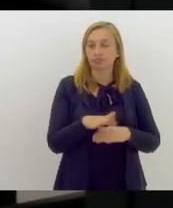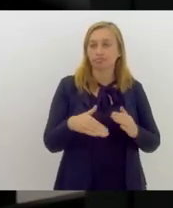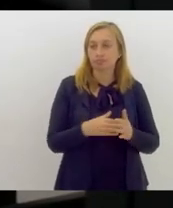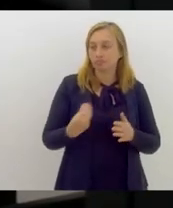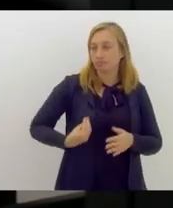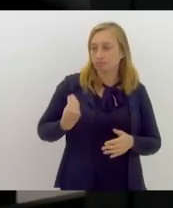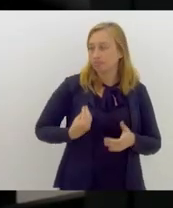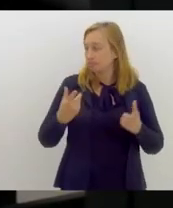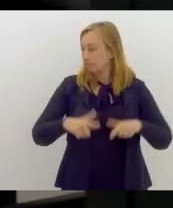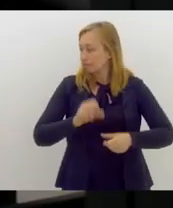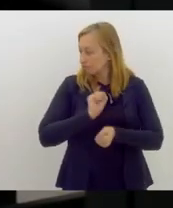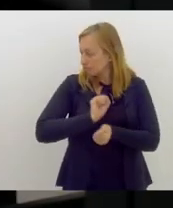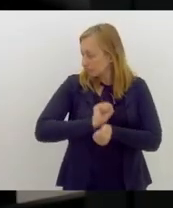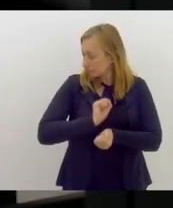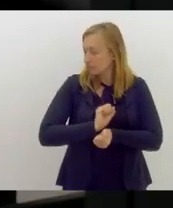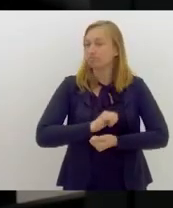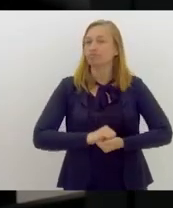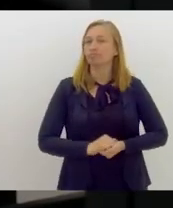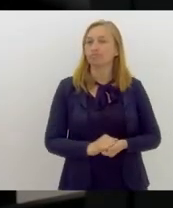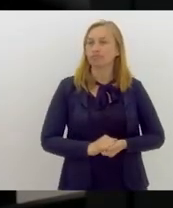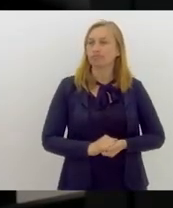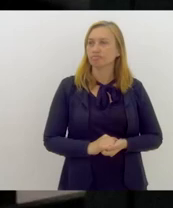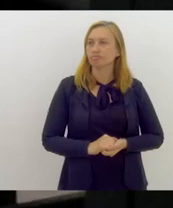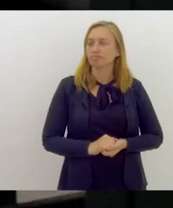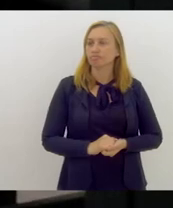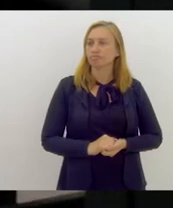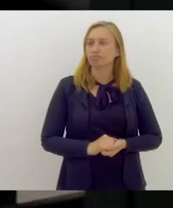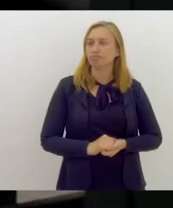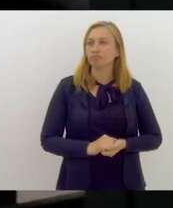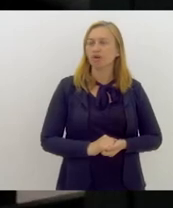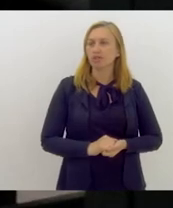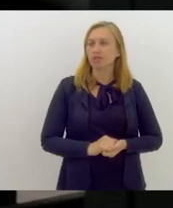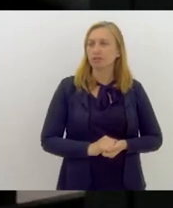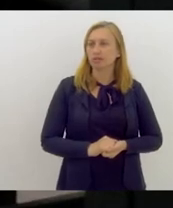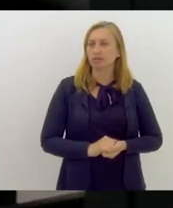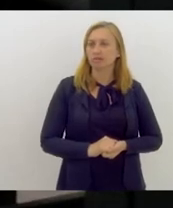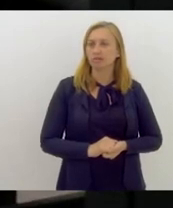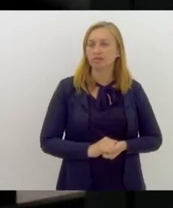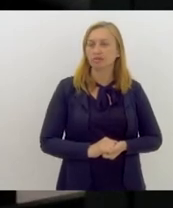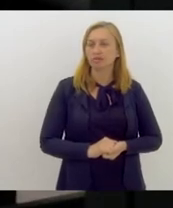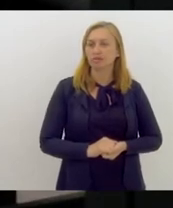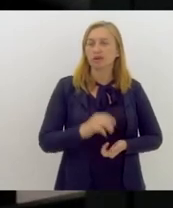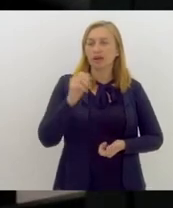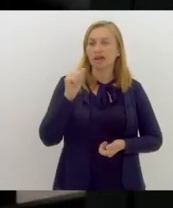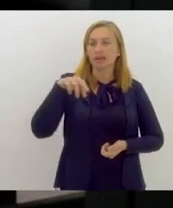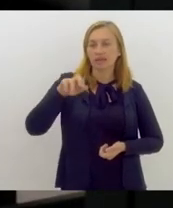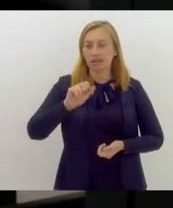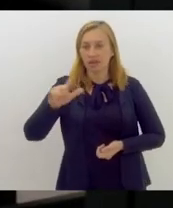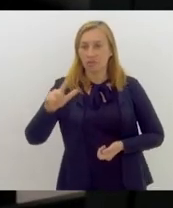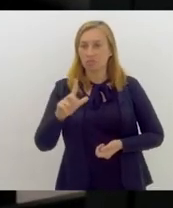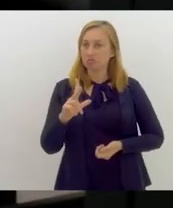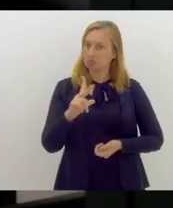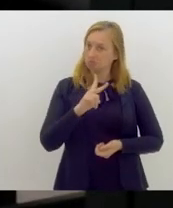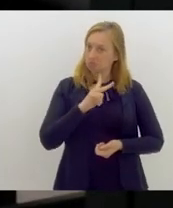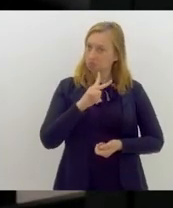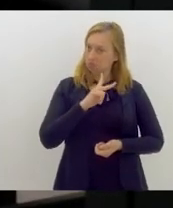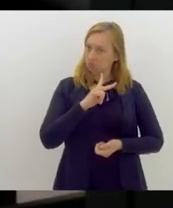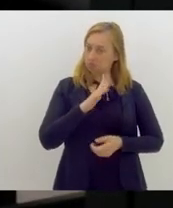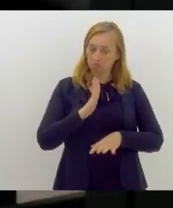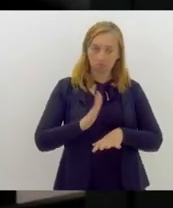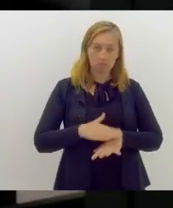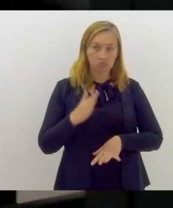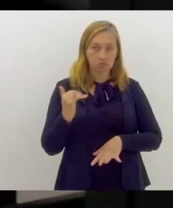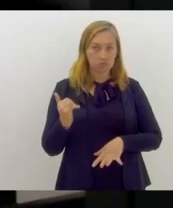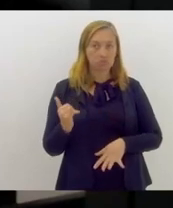estamos aguardando esse andamento bom E aí tem a questão da anel que eu particularmente acho a mais